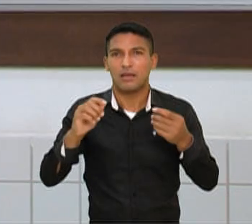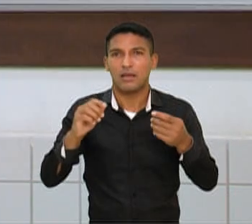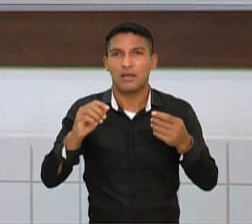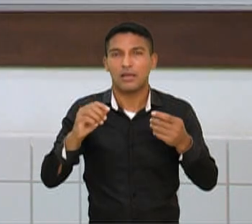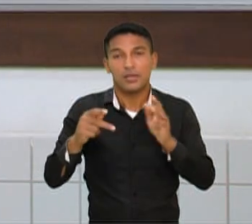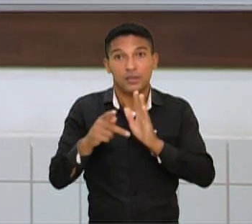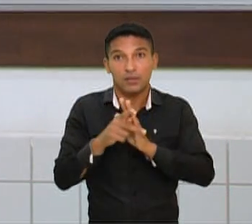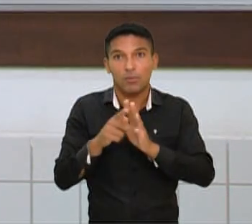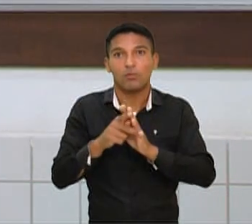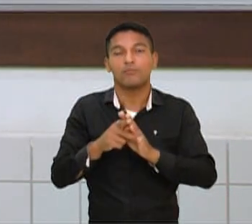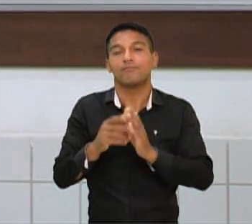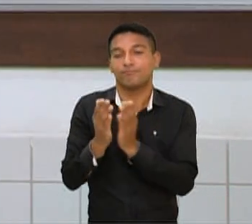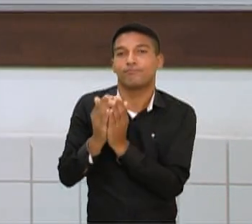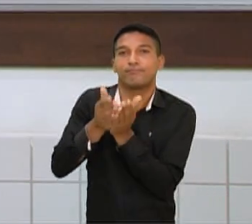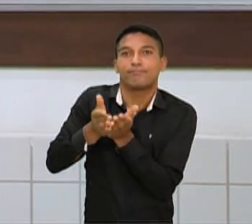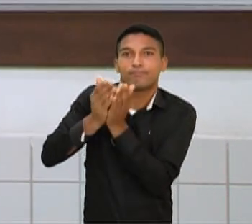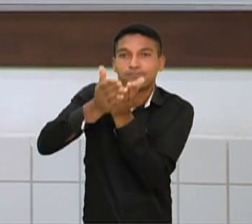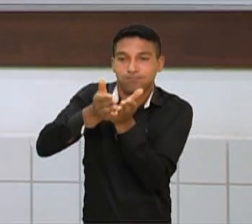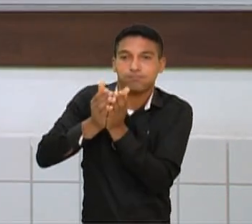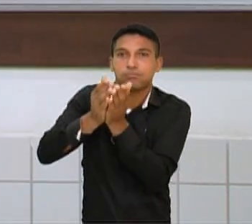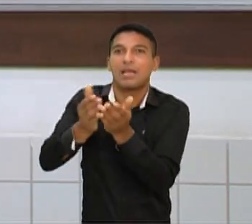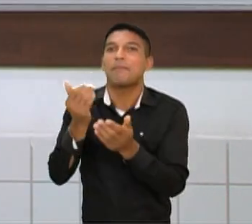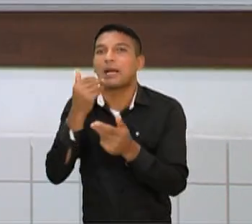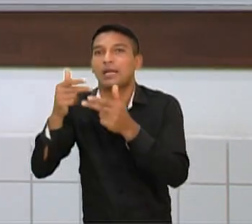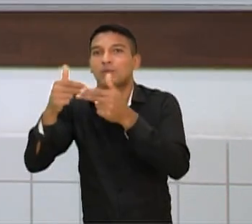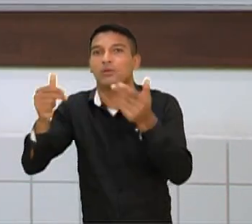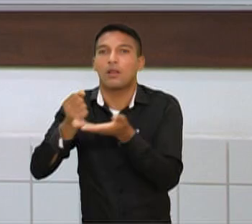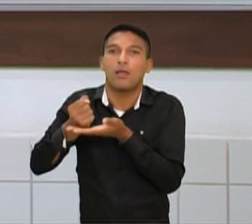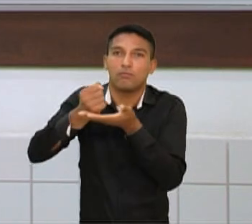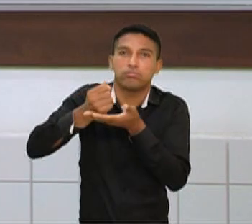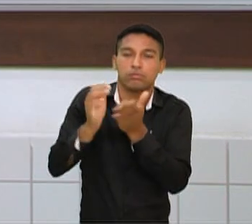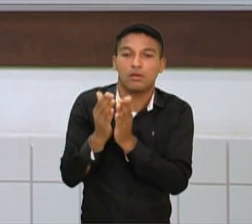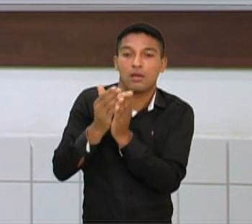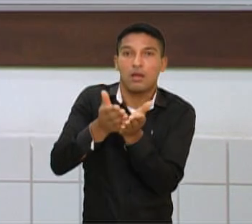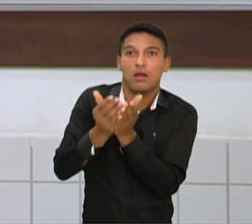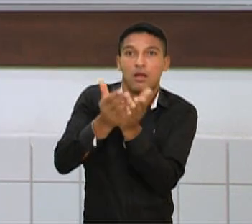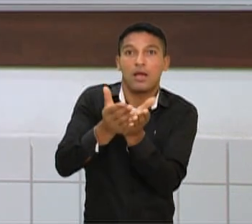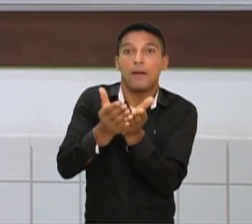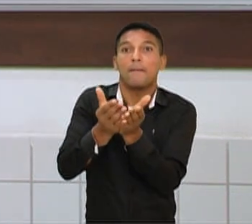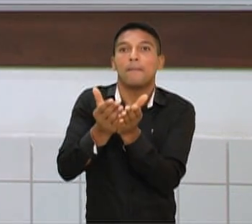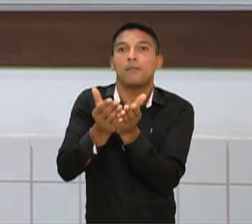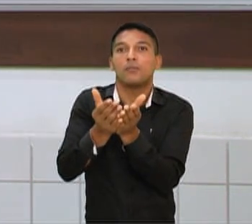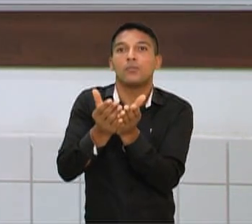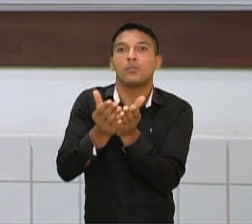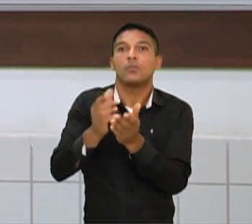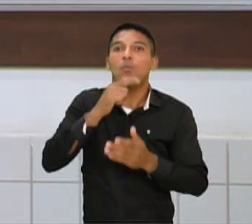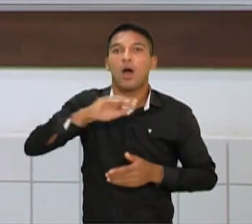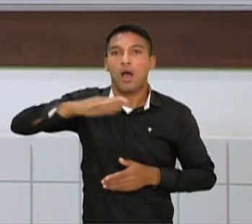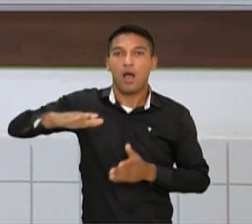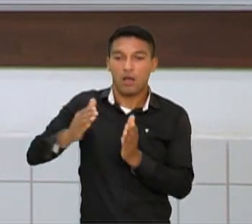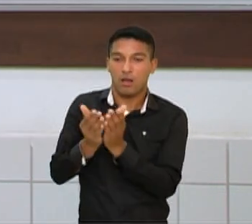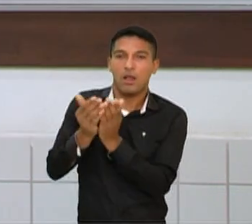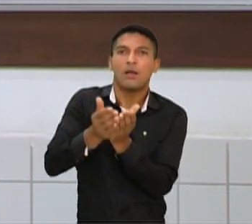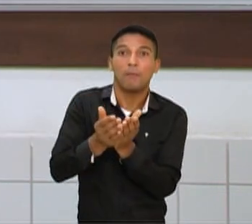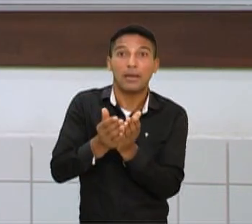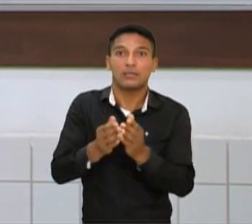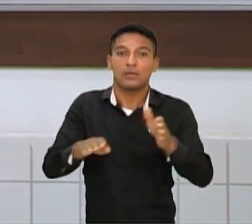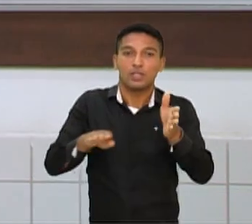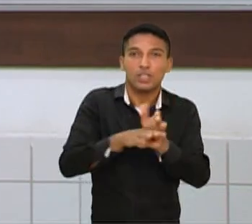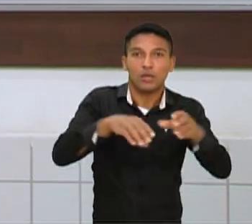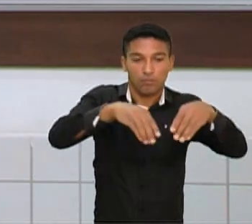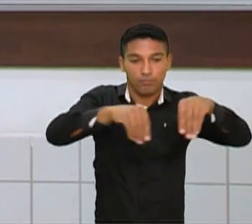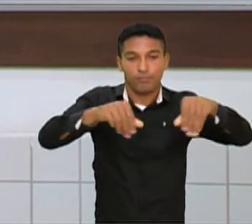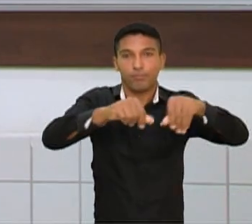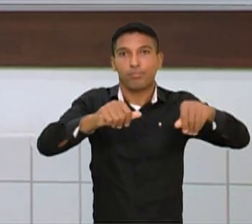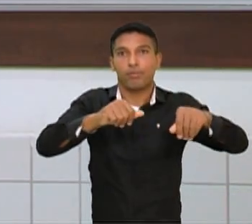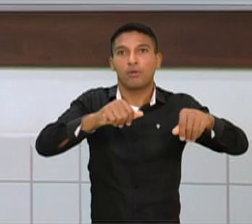ao mercado marítimo. À medida que foi se concretizando a ocupação interna, o sistema ferroviário cresceu, principalmente